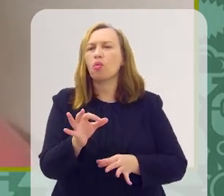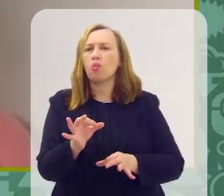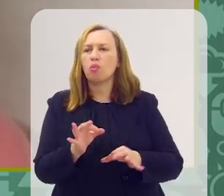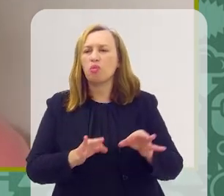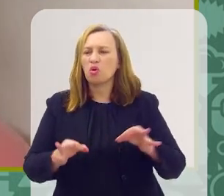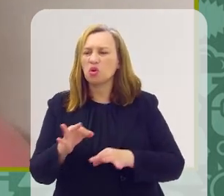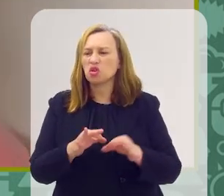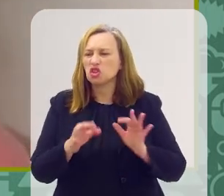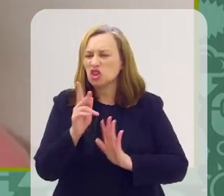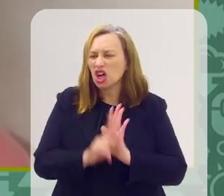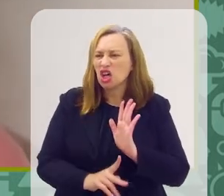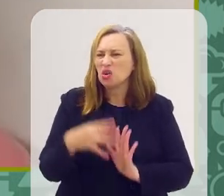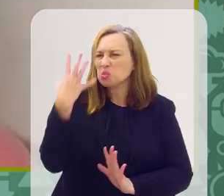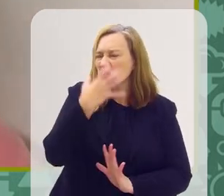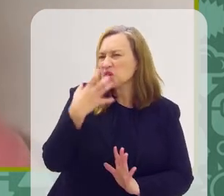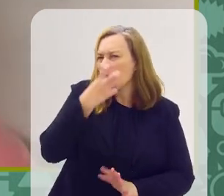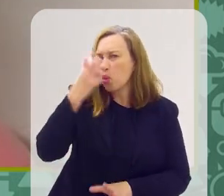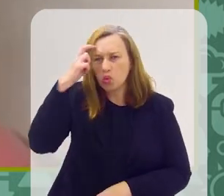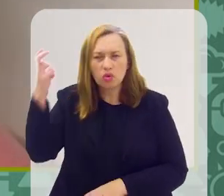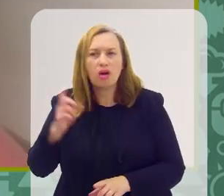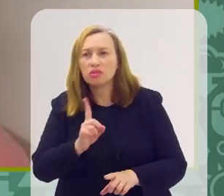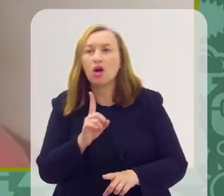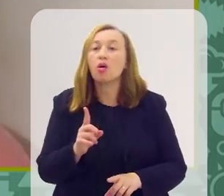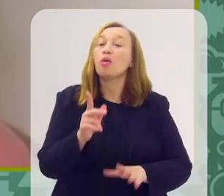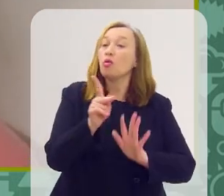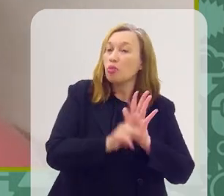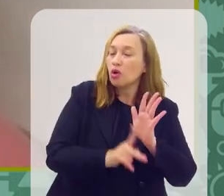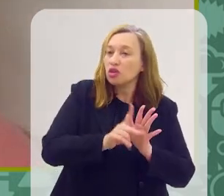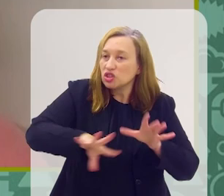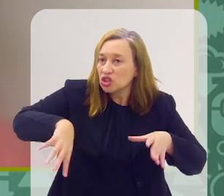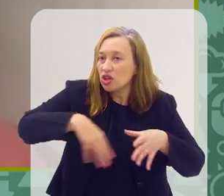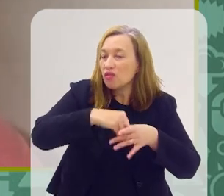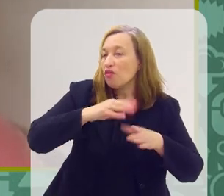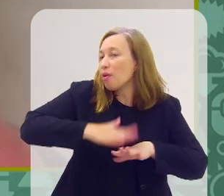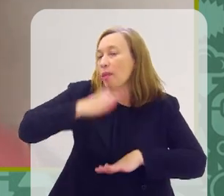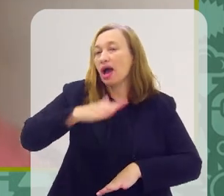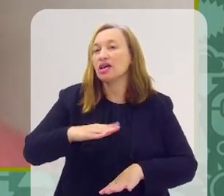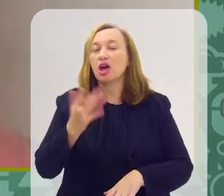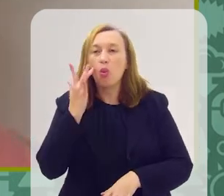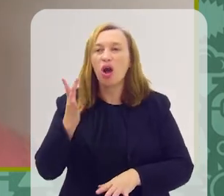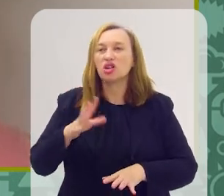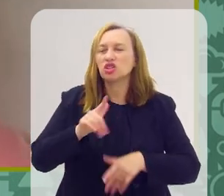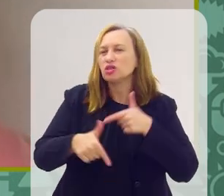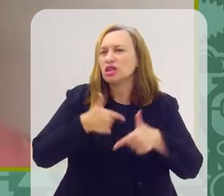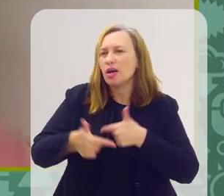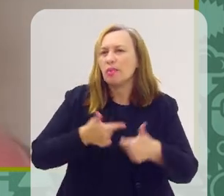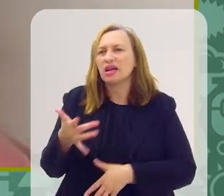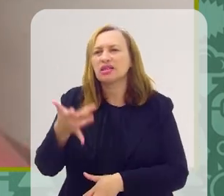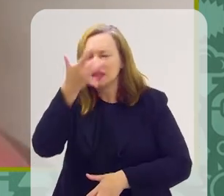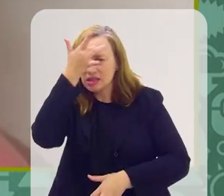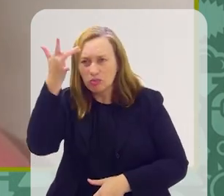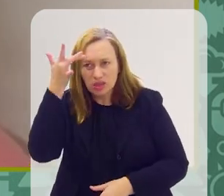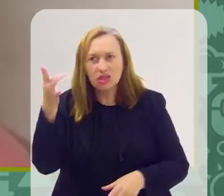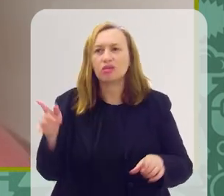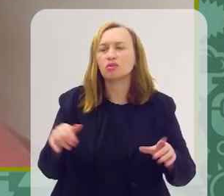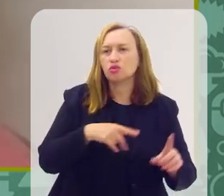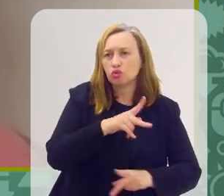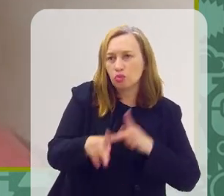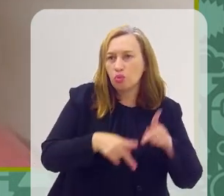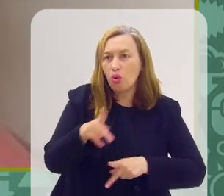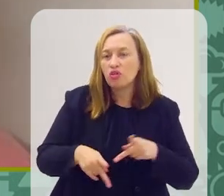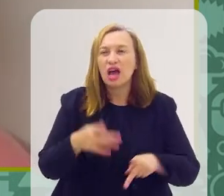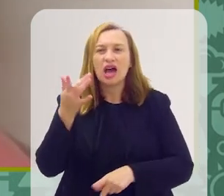é só um projeto musical, não é só um projeto cultural, é um projeto que envolve muito mais. Eu acho que trabalha com essa questão da